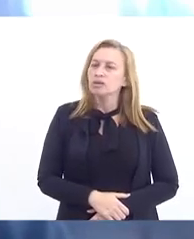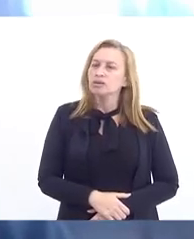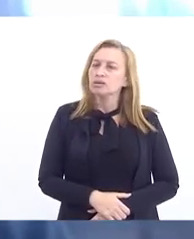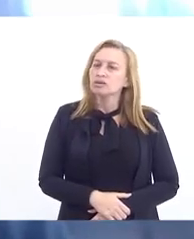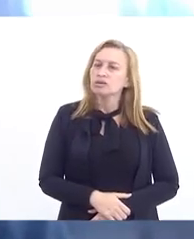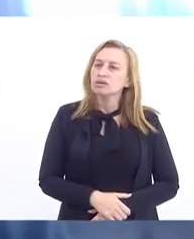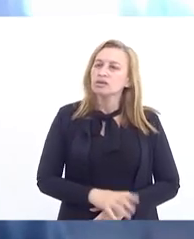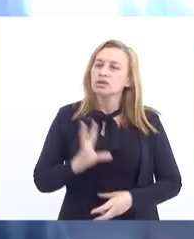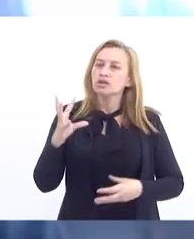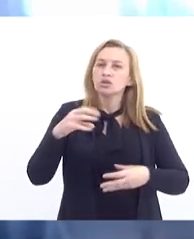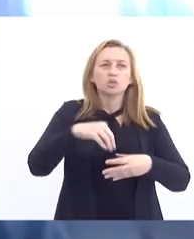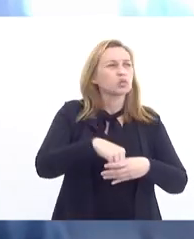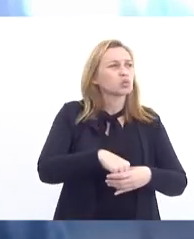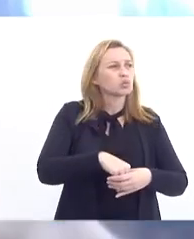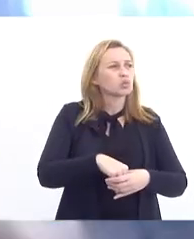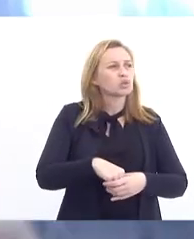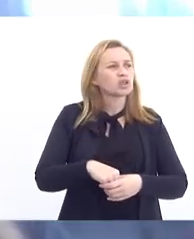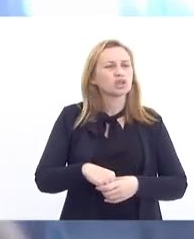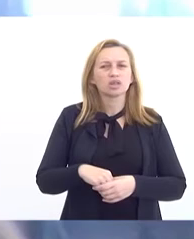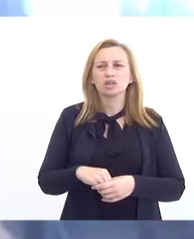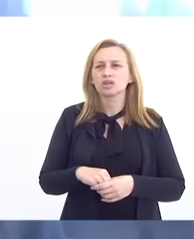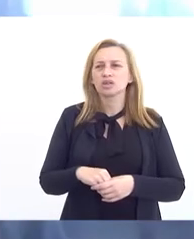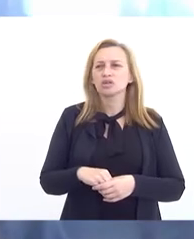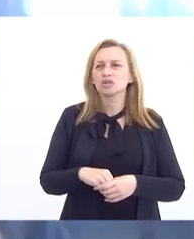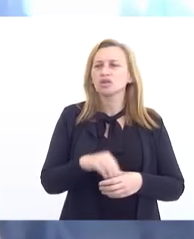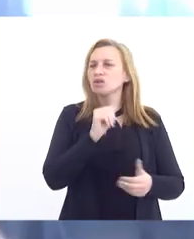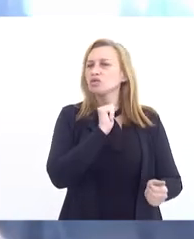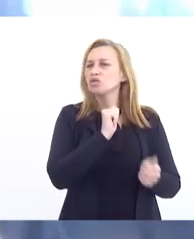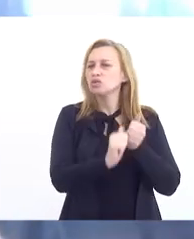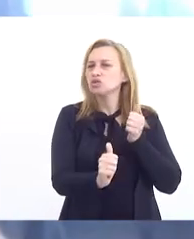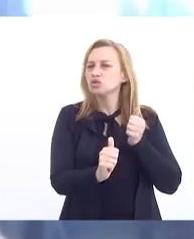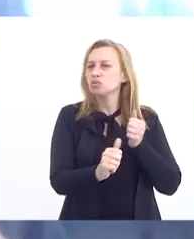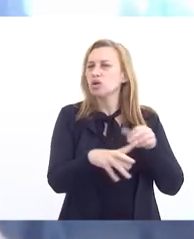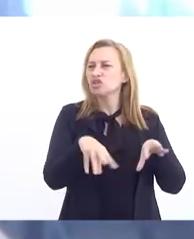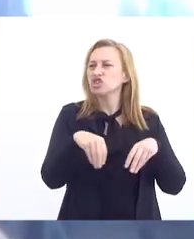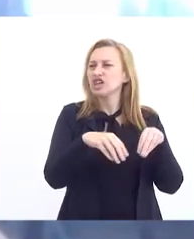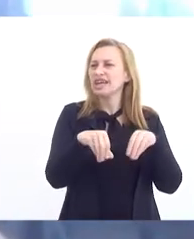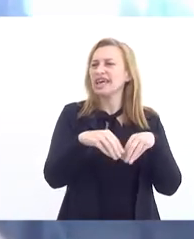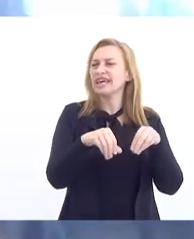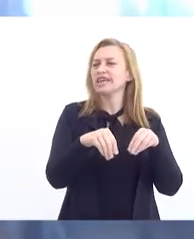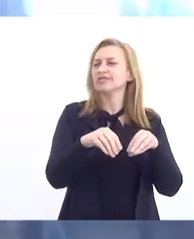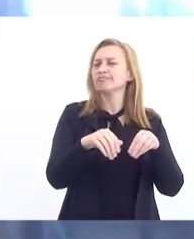era incluir a expressão futebol de areia.